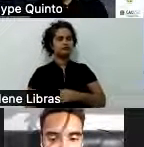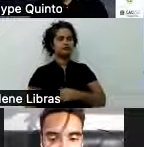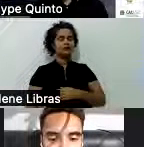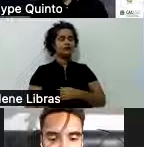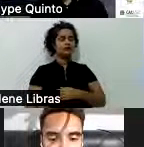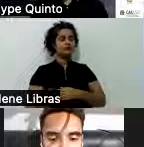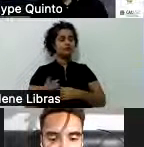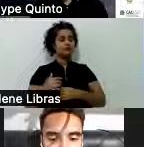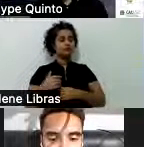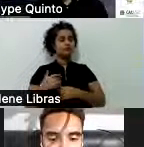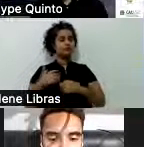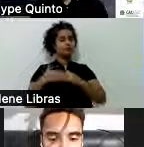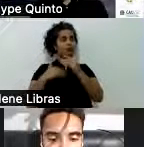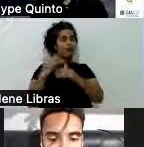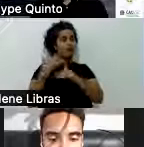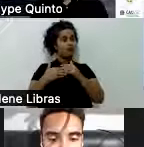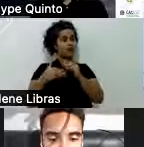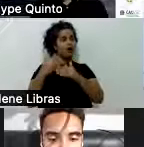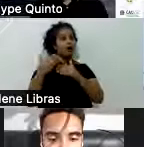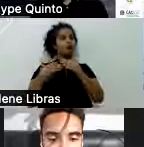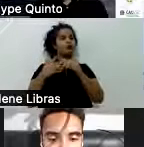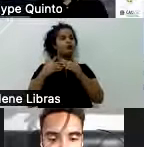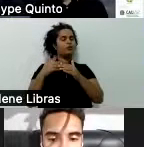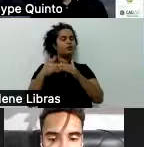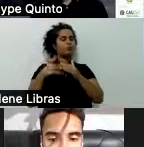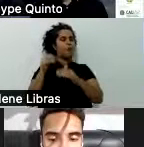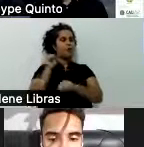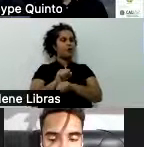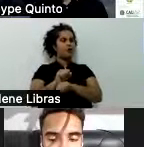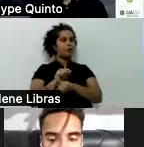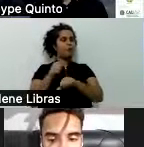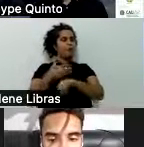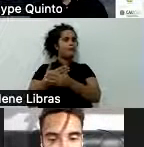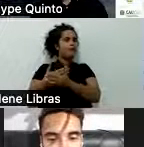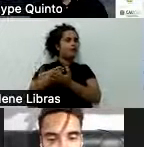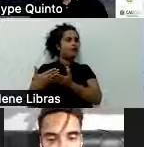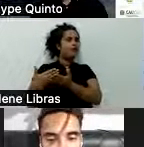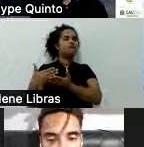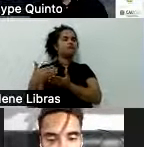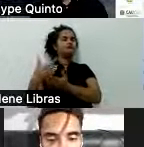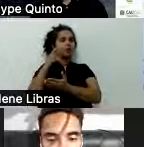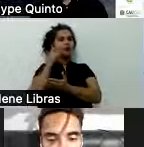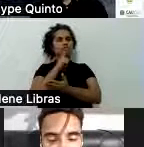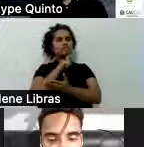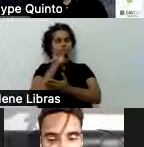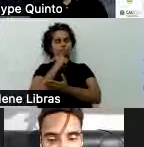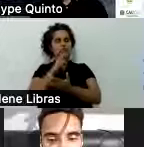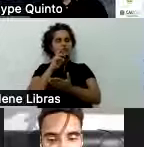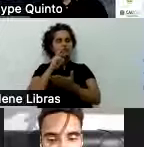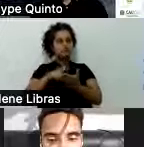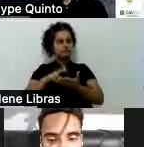não tivessem parado na etapa efêmera, mas sim que tenham tido alguns resultados. Então,